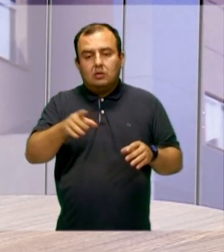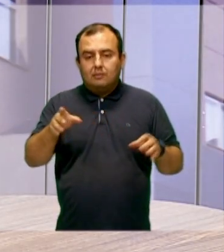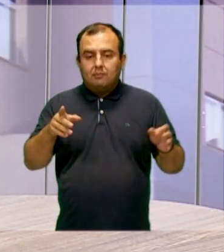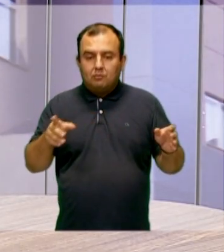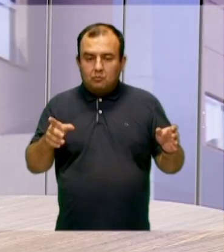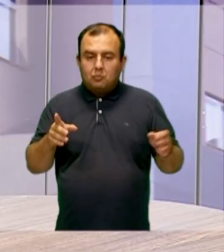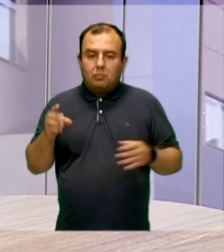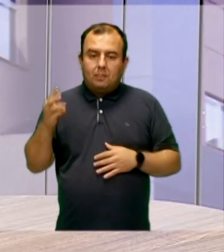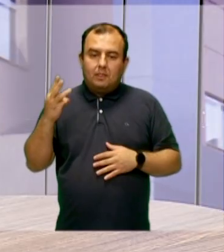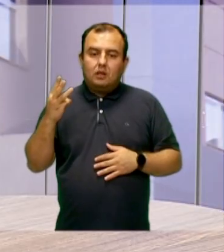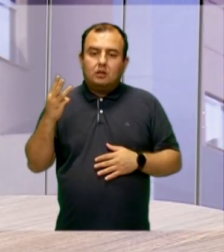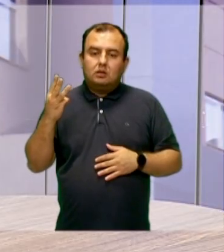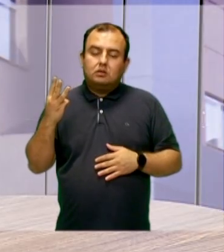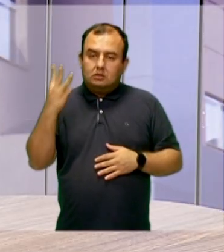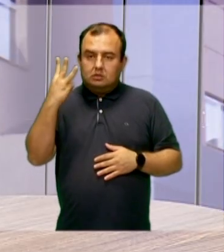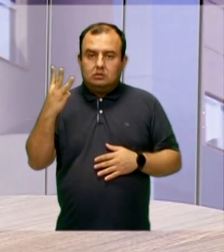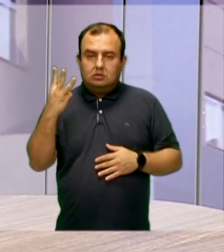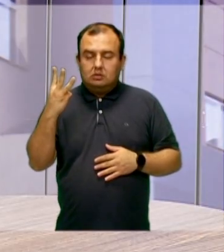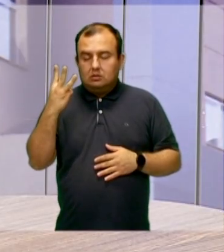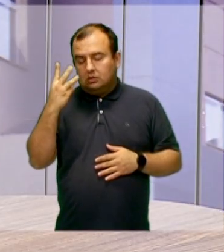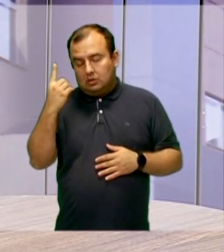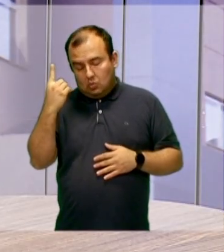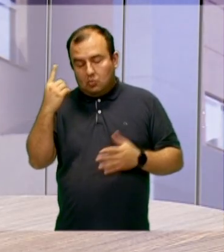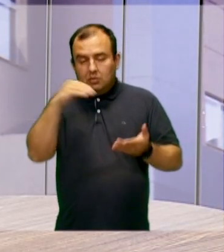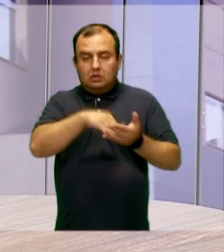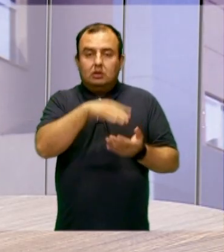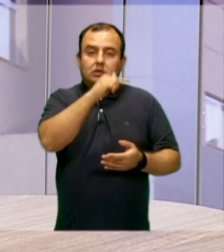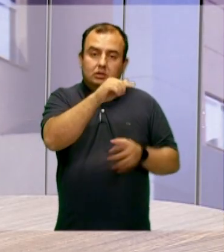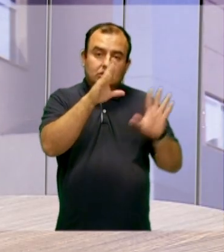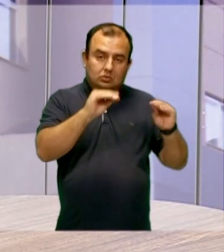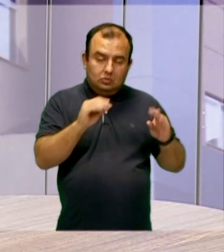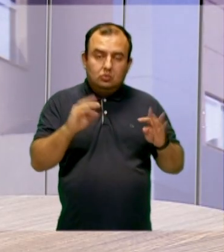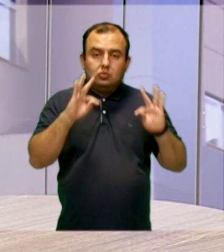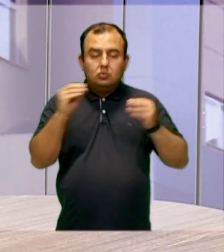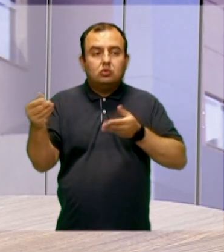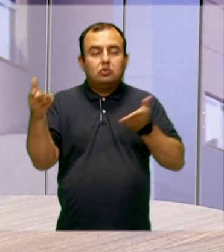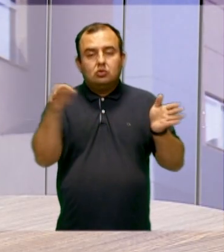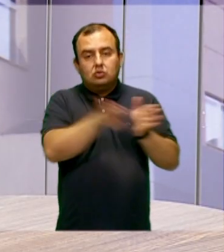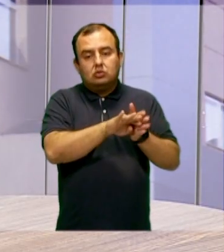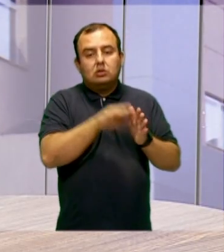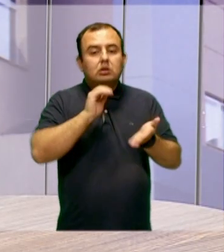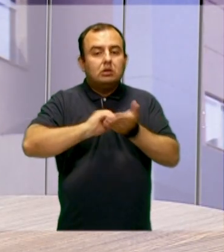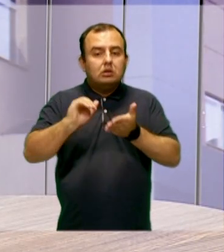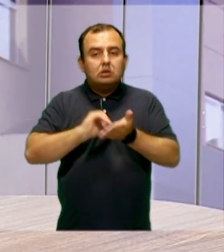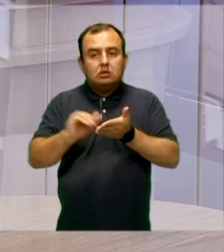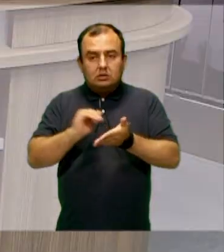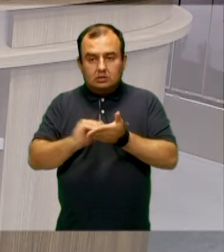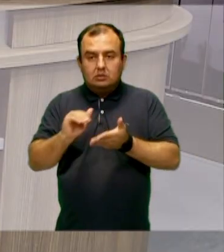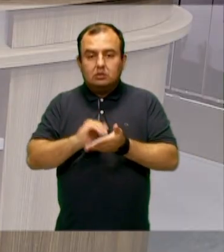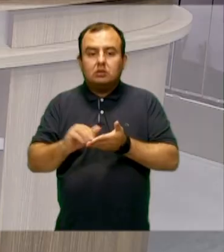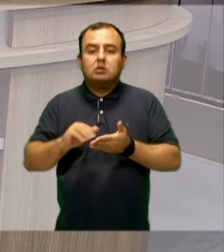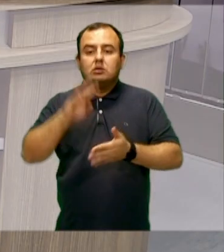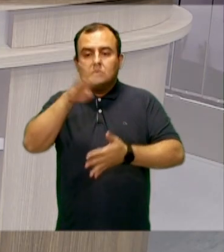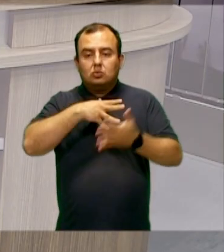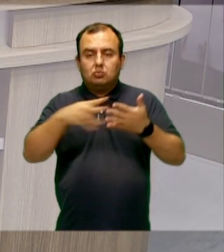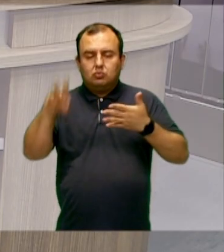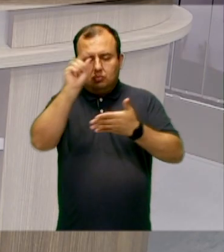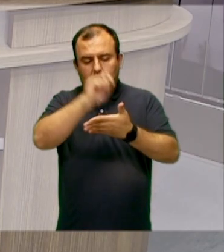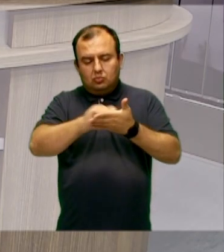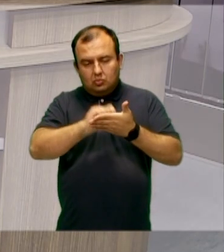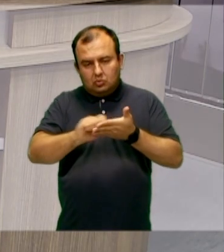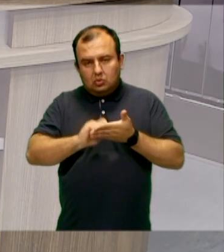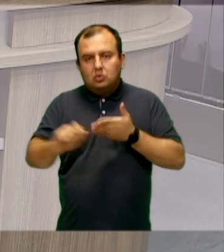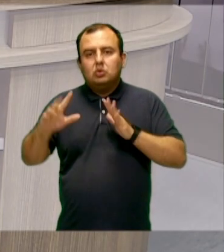lá das 13 às 19, ele fica lá, ele recepciona tudo que chega. Né? As secretarias que nos perguntam... Cataloga tudo,